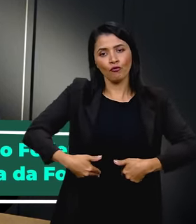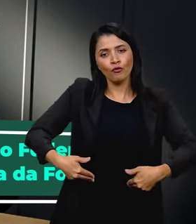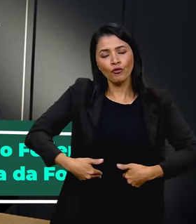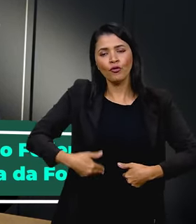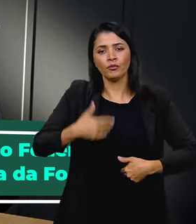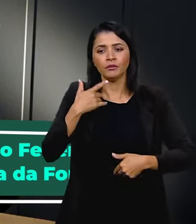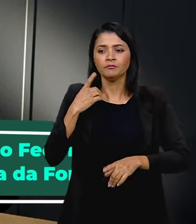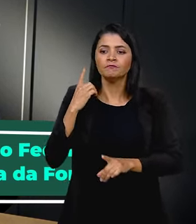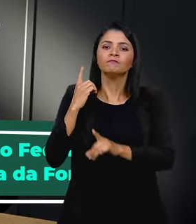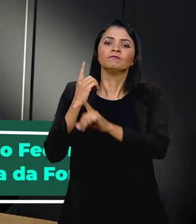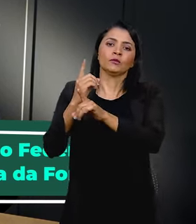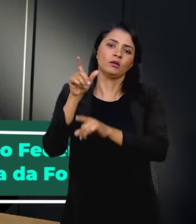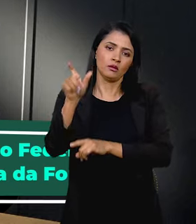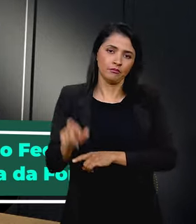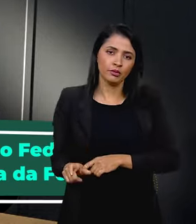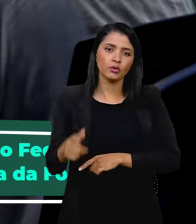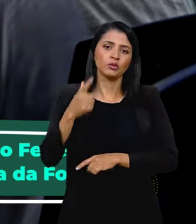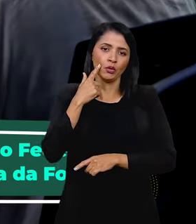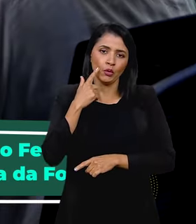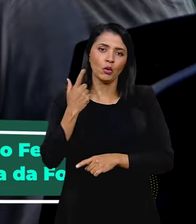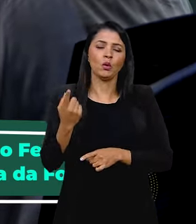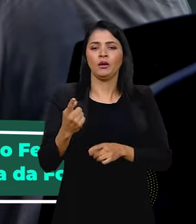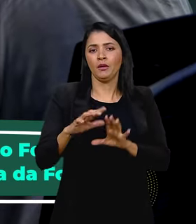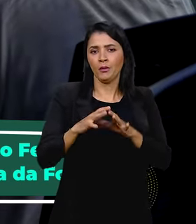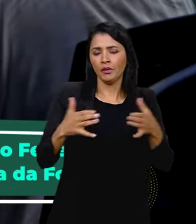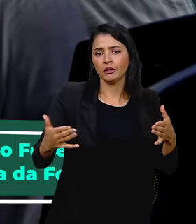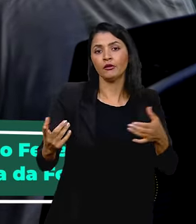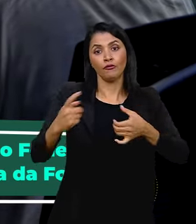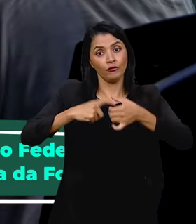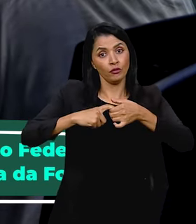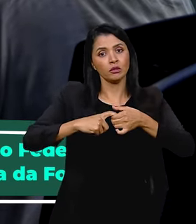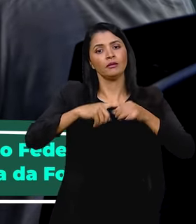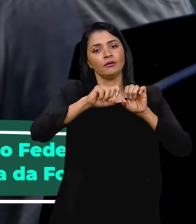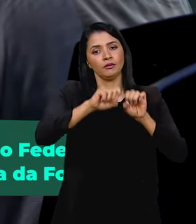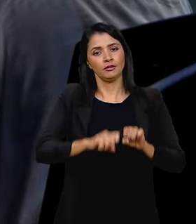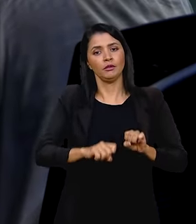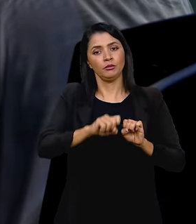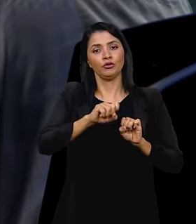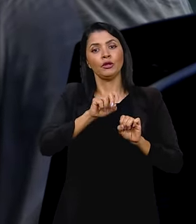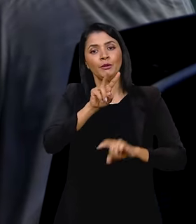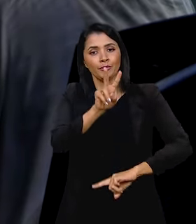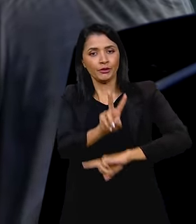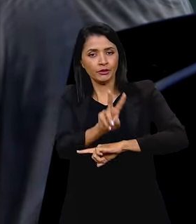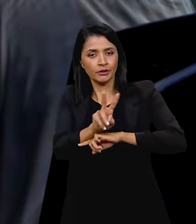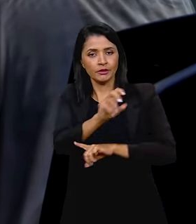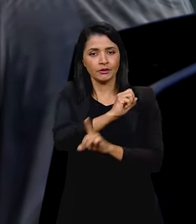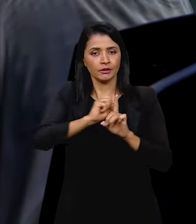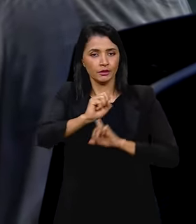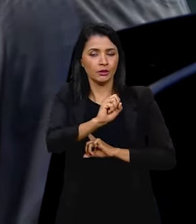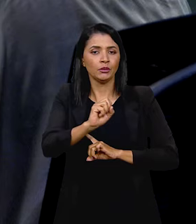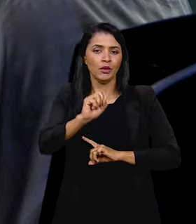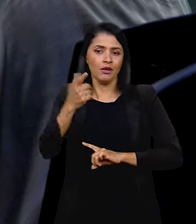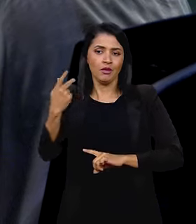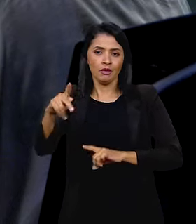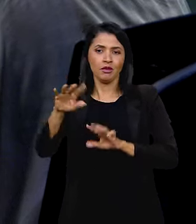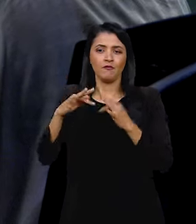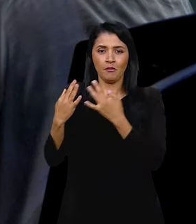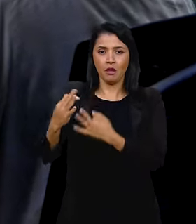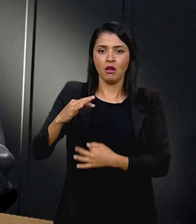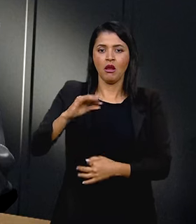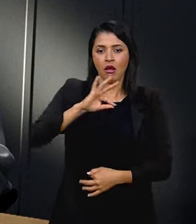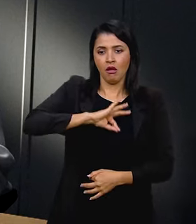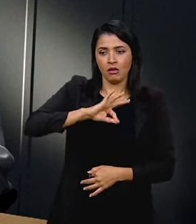essas pessoas aumentar retomar os os sistemas de proteção social e aumentar a renda disponível das